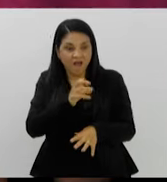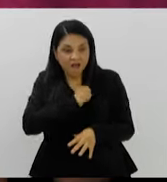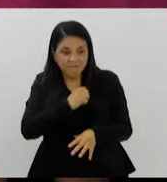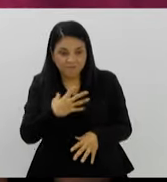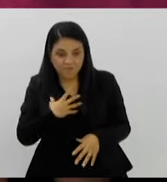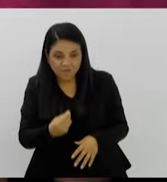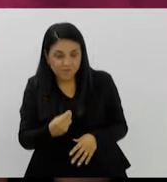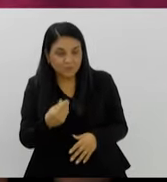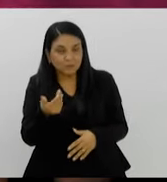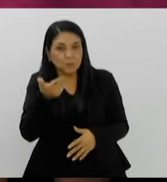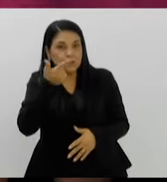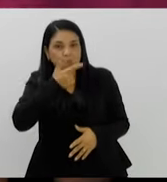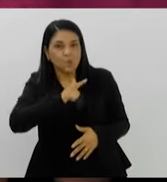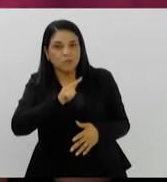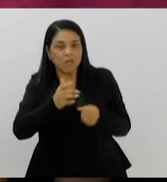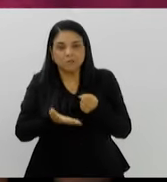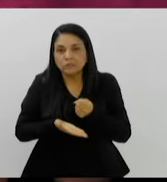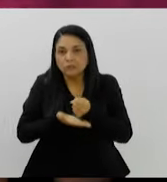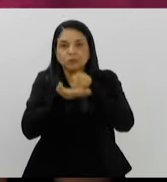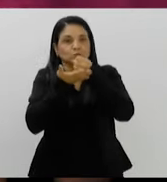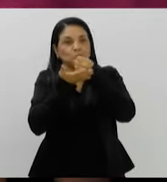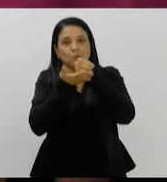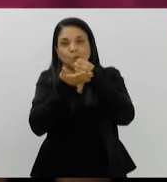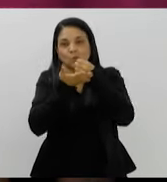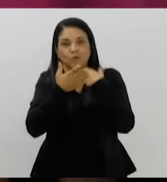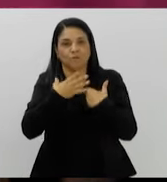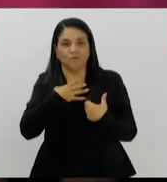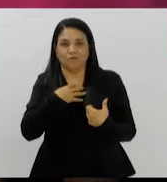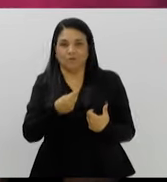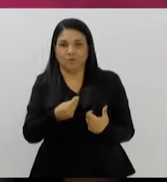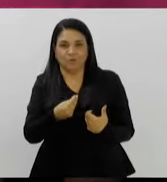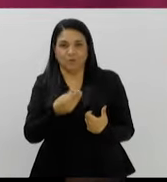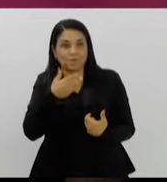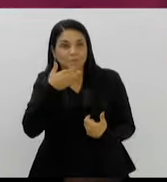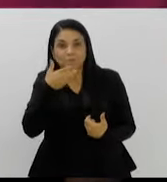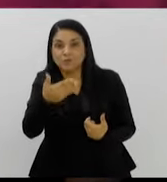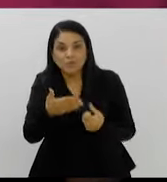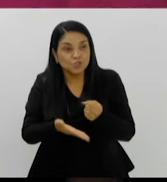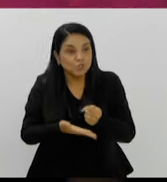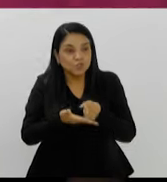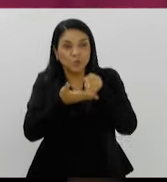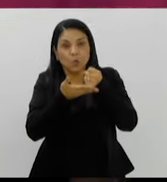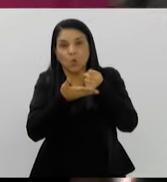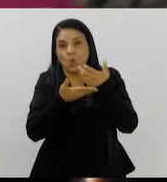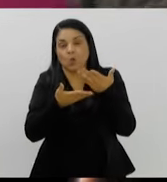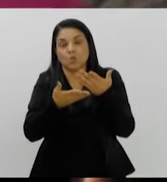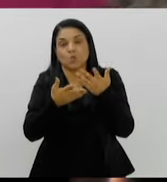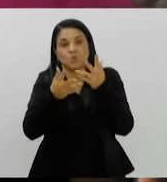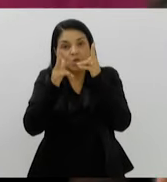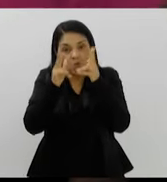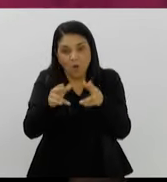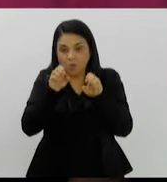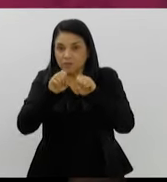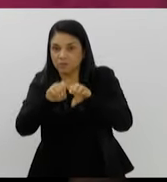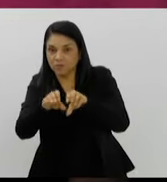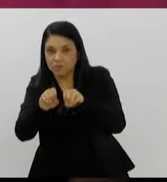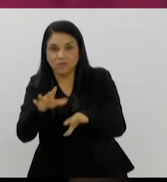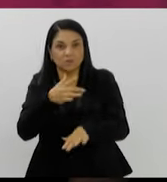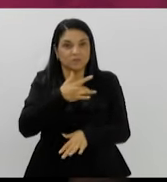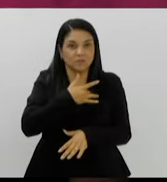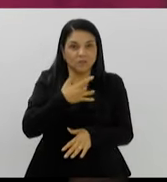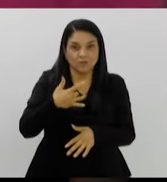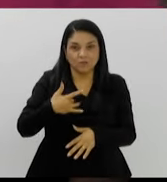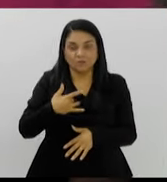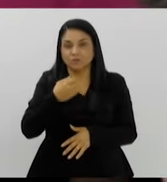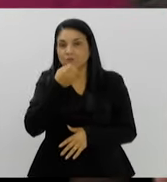tem como se socorrer não tem como pedir socorro tanto na educação na saúde no